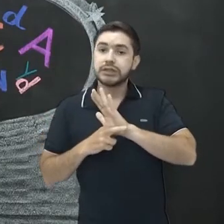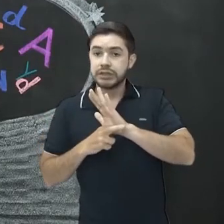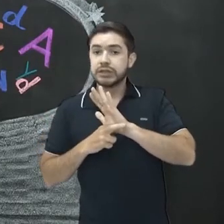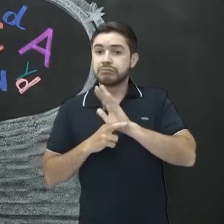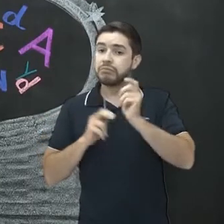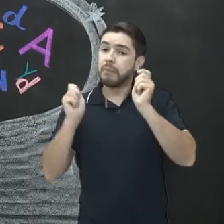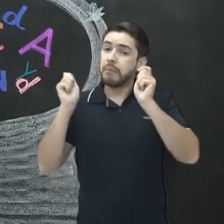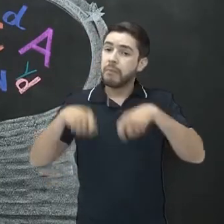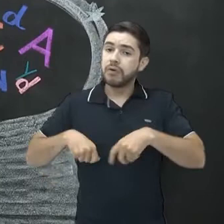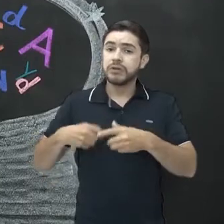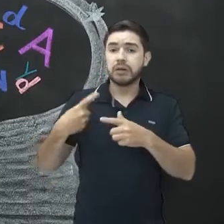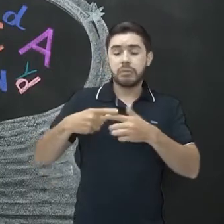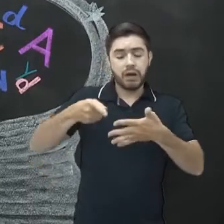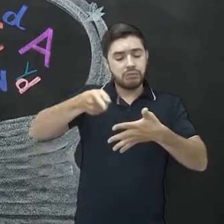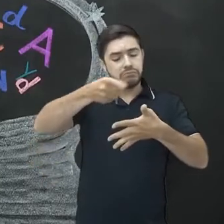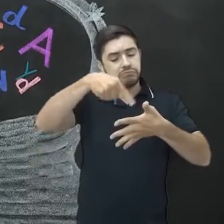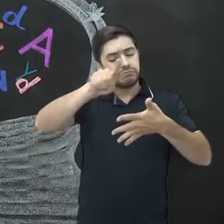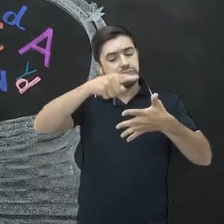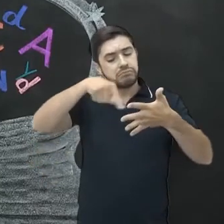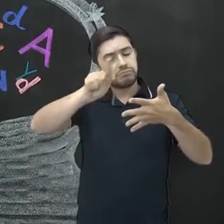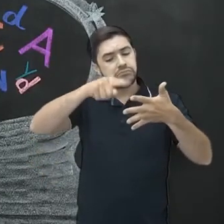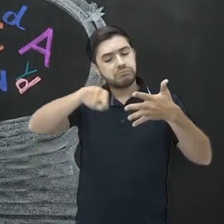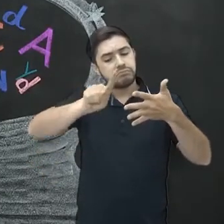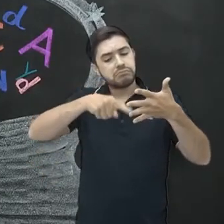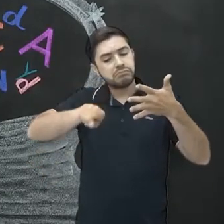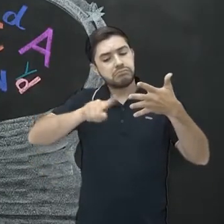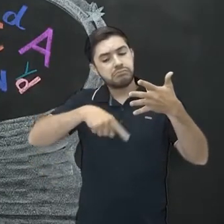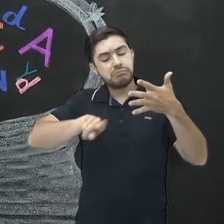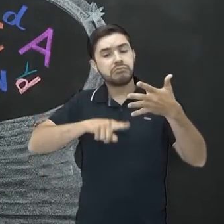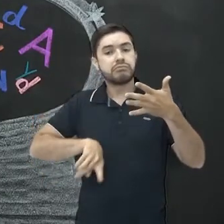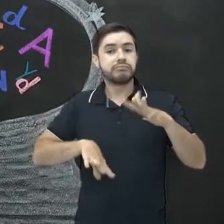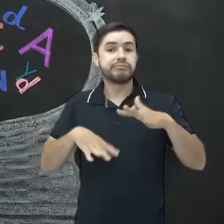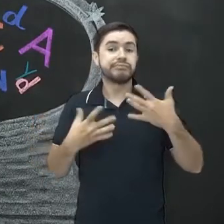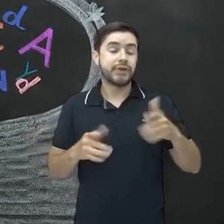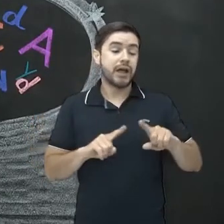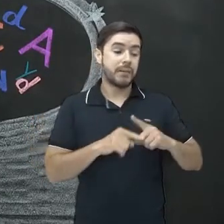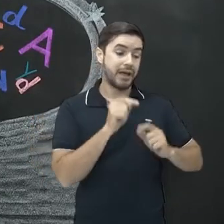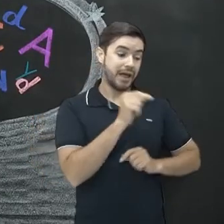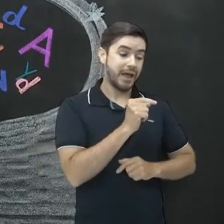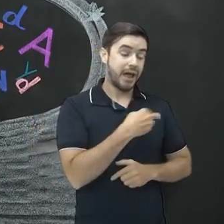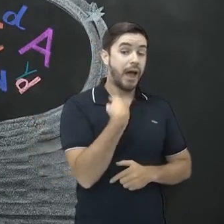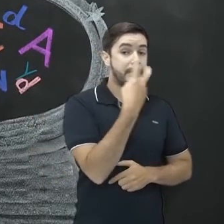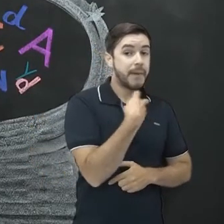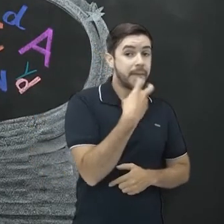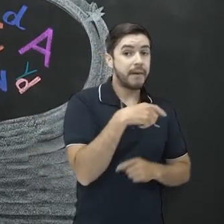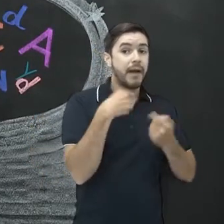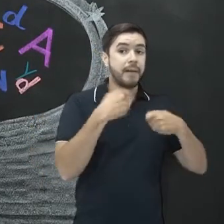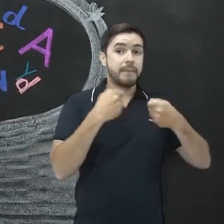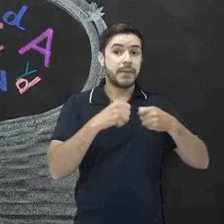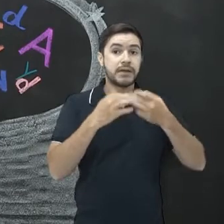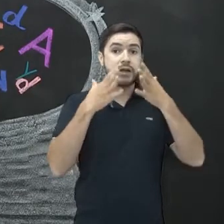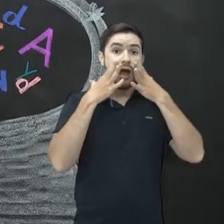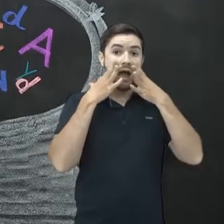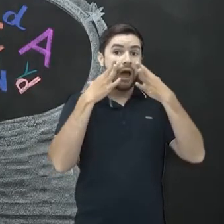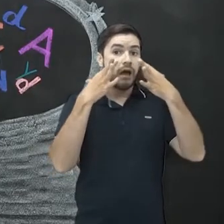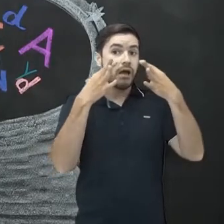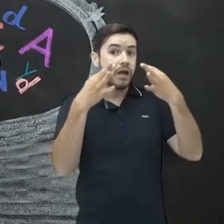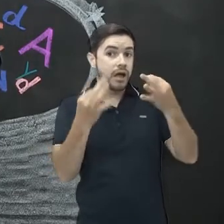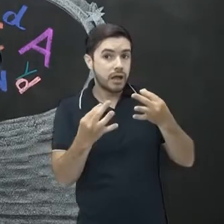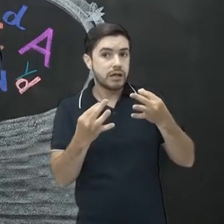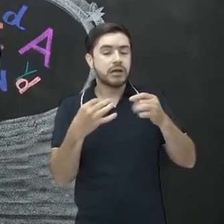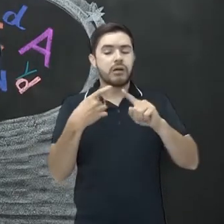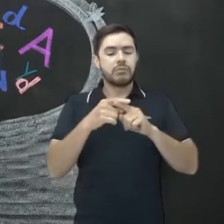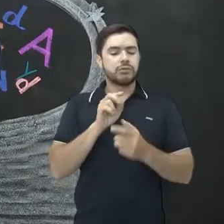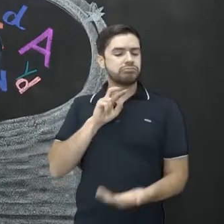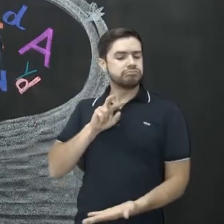ao longo do processo sem o público perceber. A oralidade exige uma organização muito mais esperta. Aquele que fala diante do